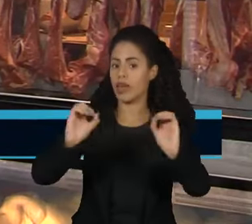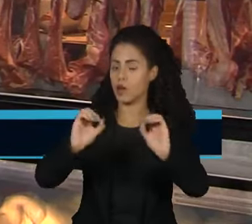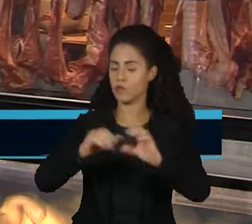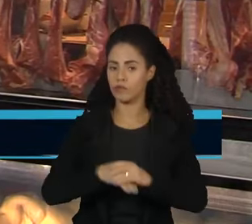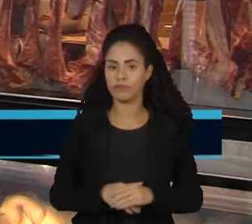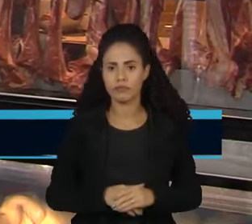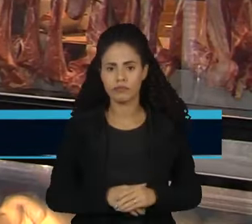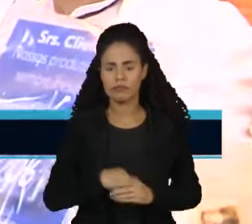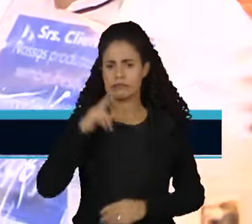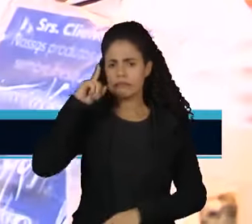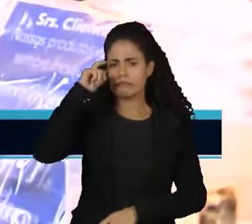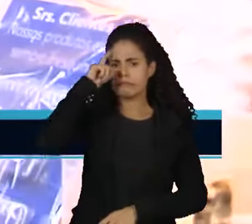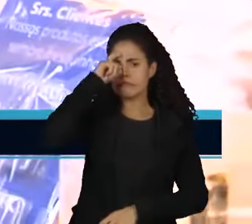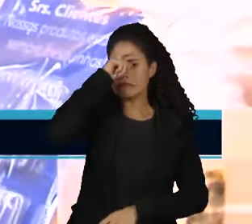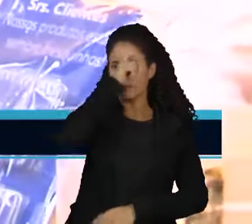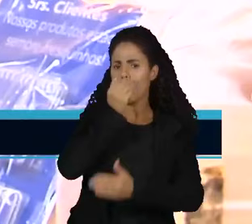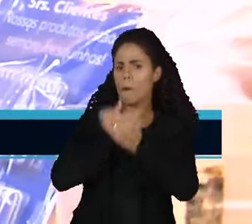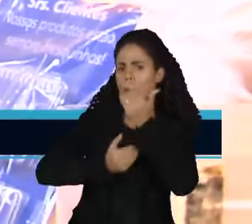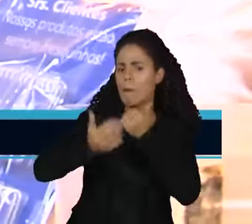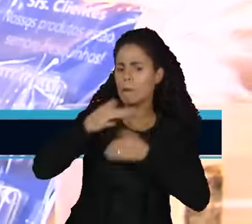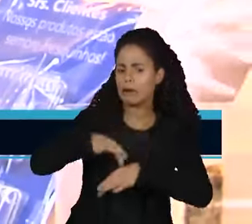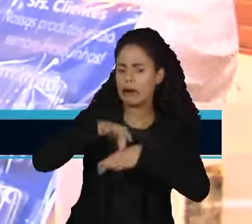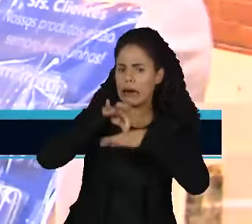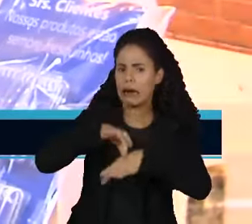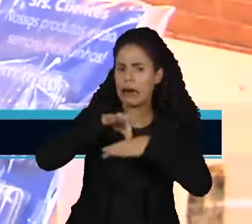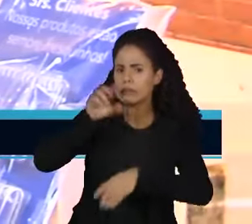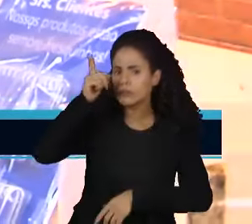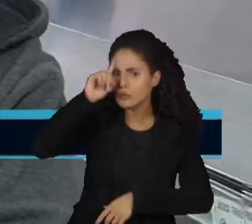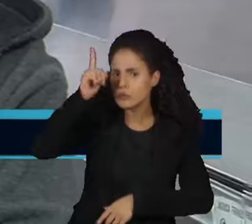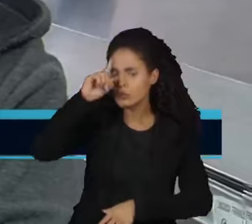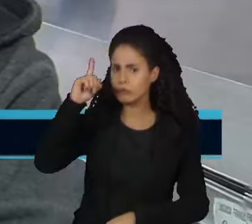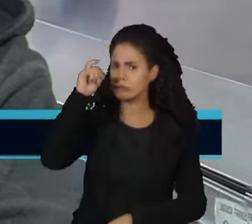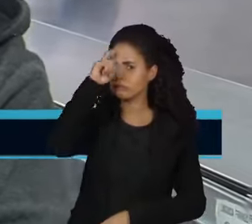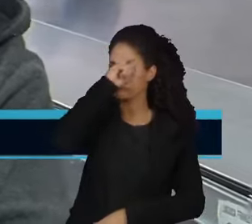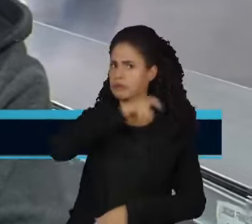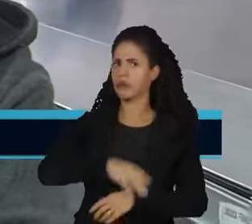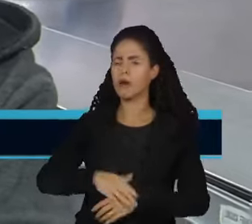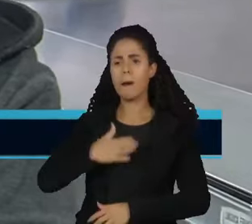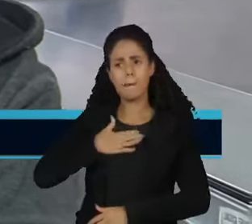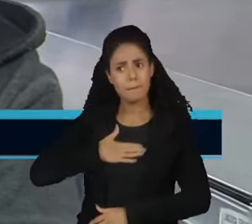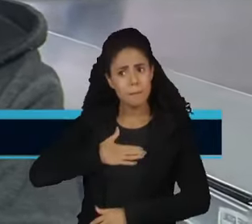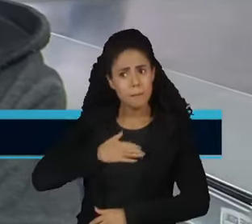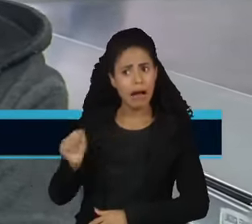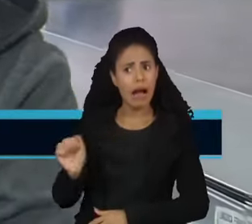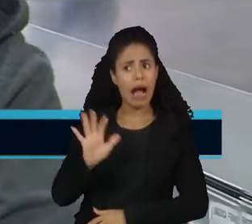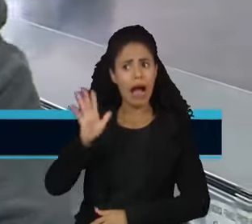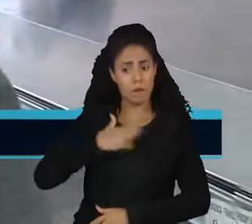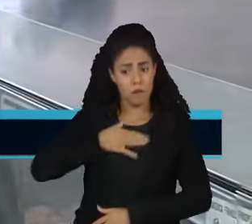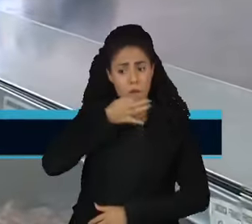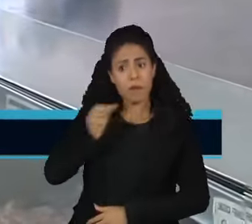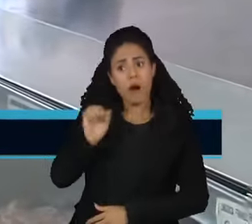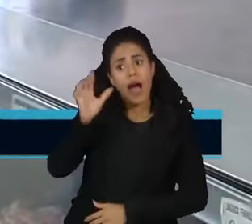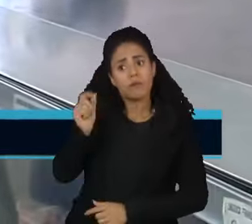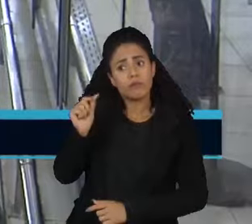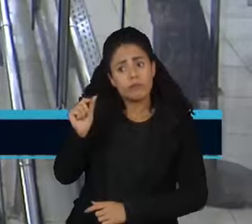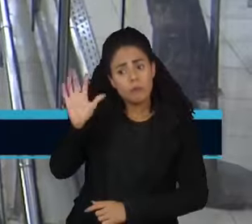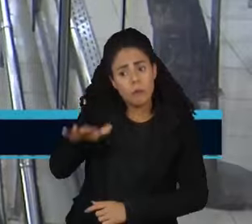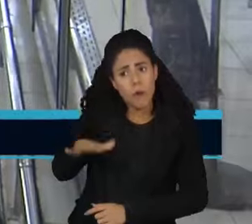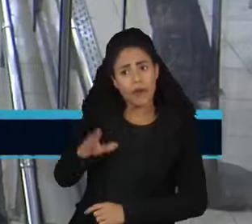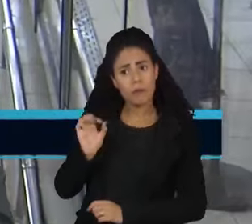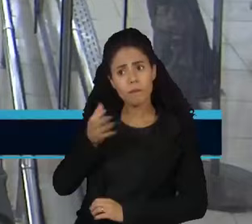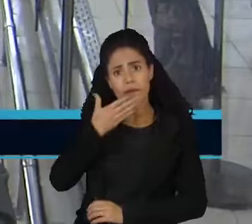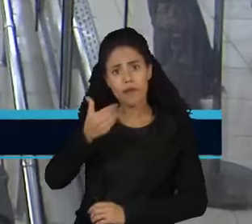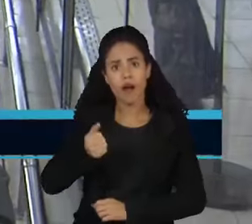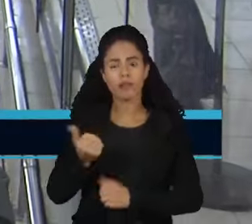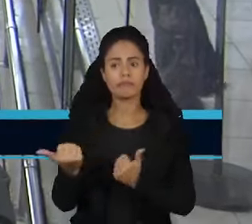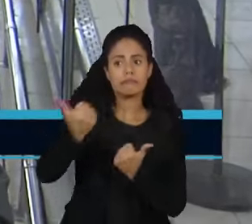Tá difícil colocar carne no prato do dia a dia. Para mim tá caro, entendeu? Poderia baixar mais. Eu falei,